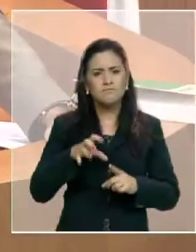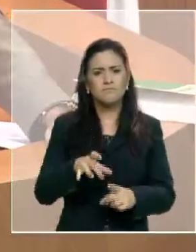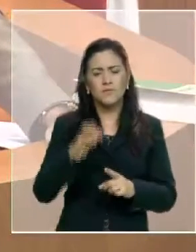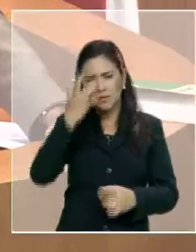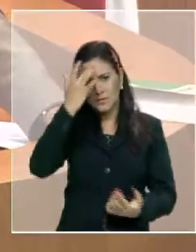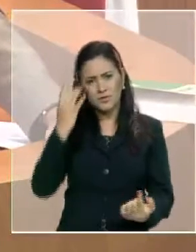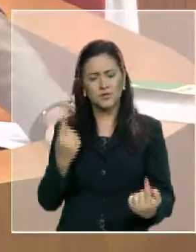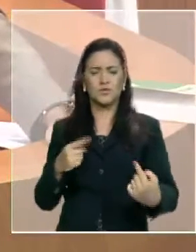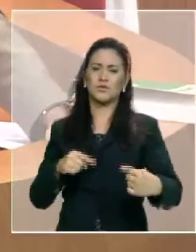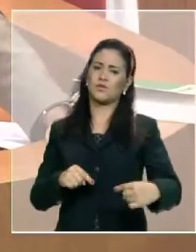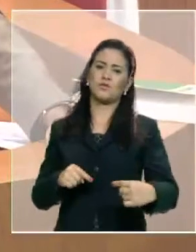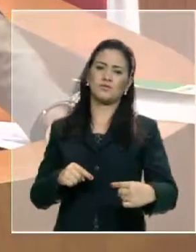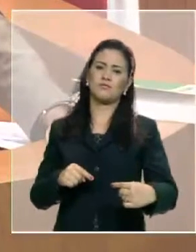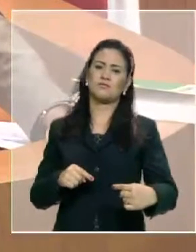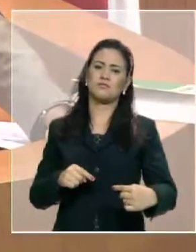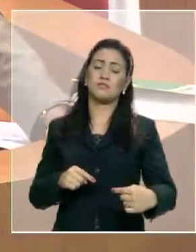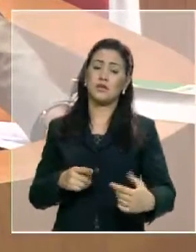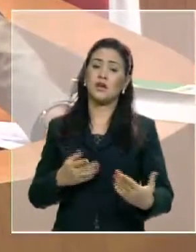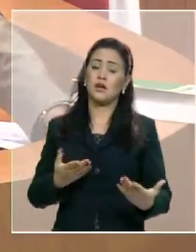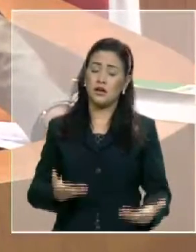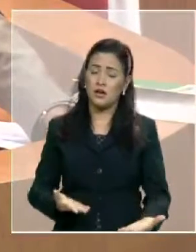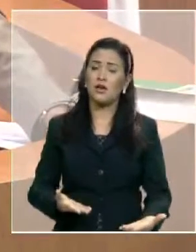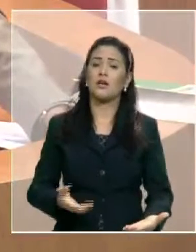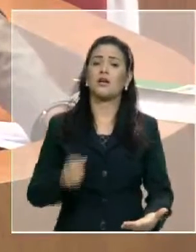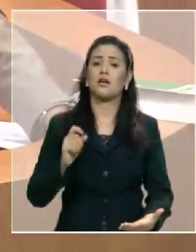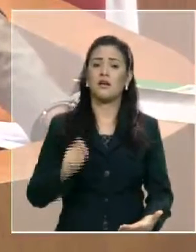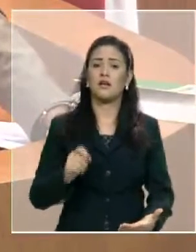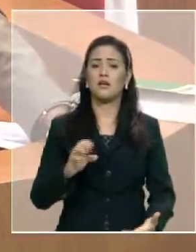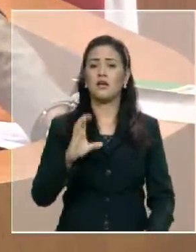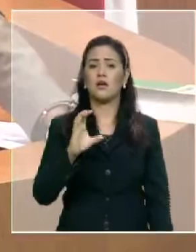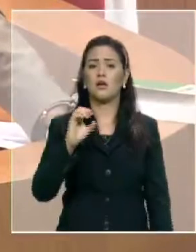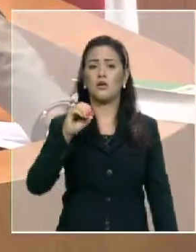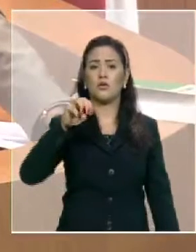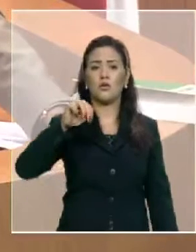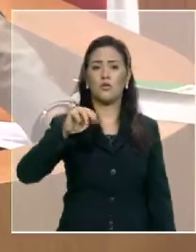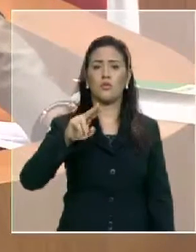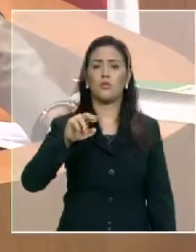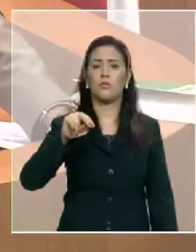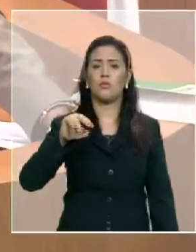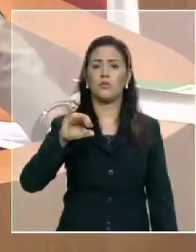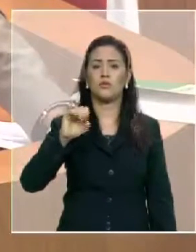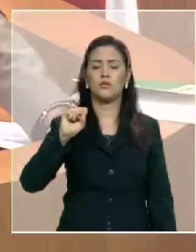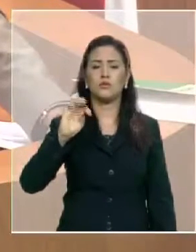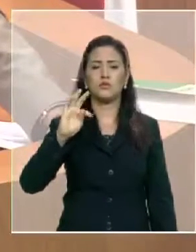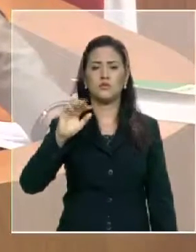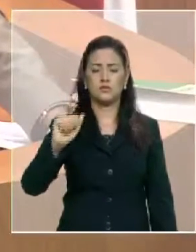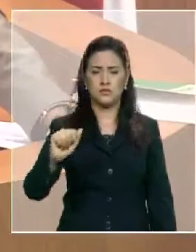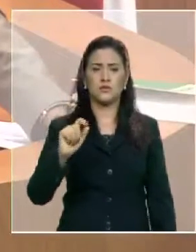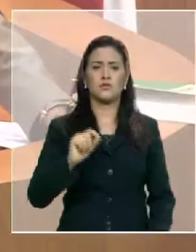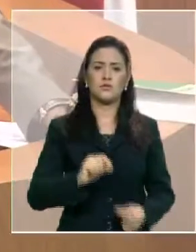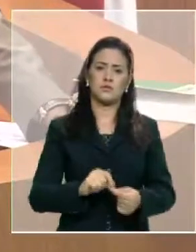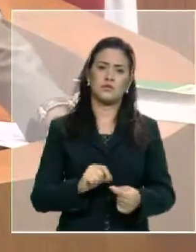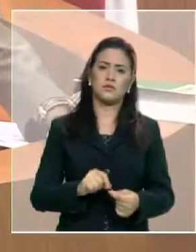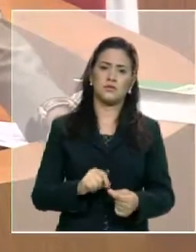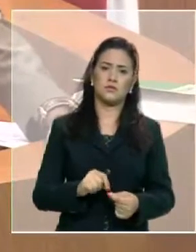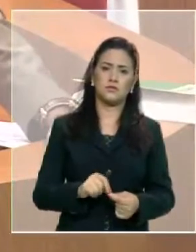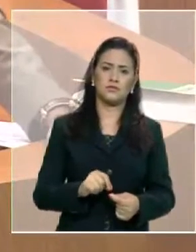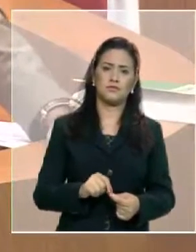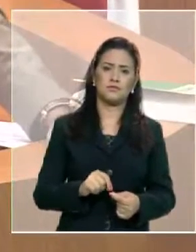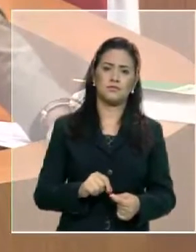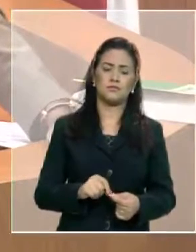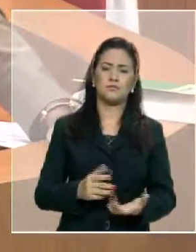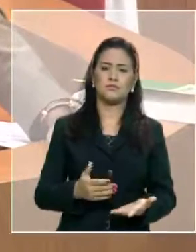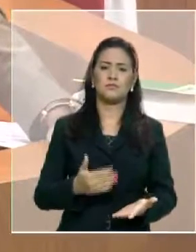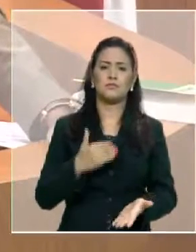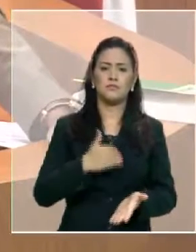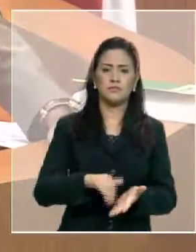deputado Cristovan. Essa é a forma do governo comunista, essa é a forma do governador Flávio Dino, secretário que não atende